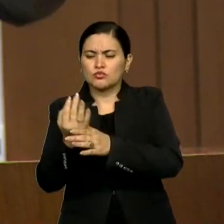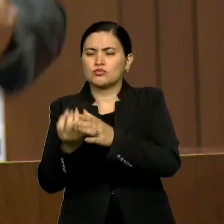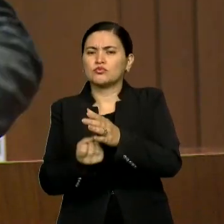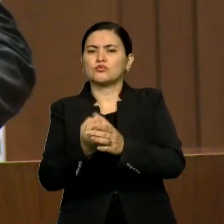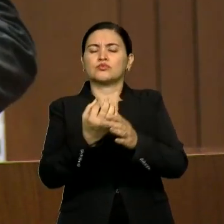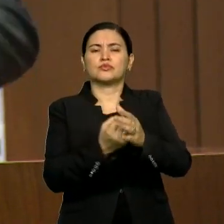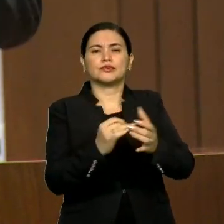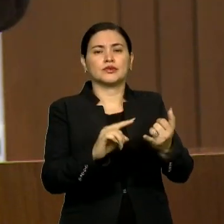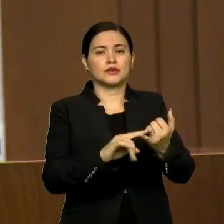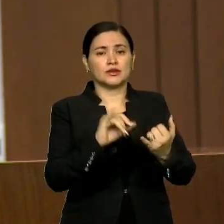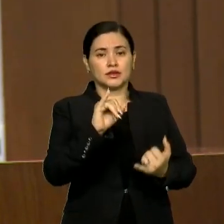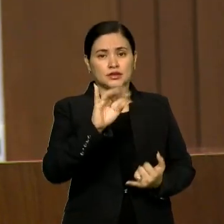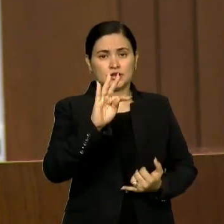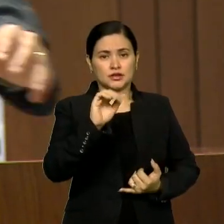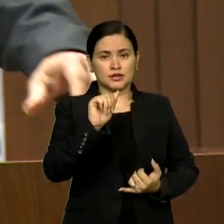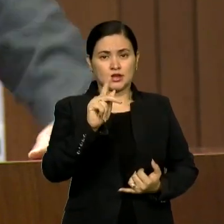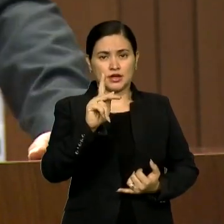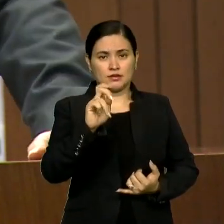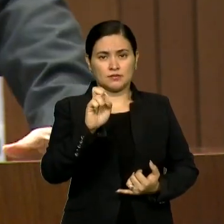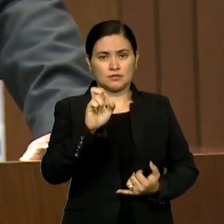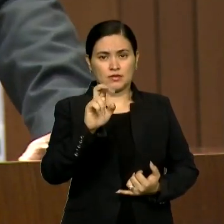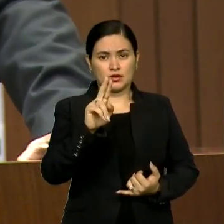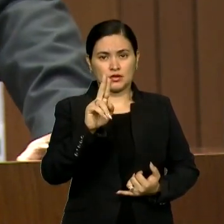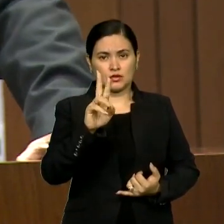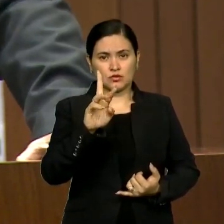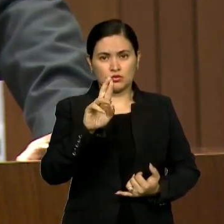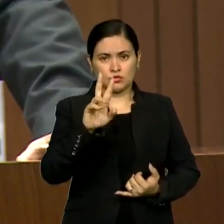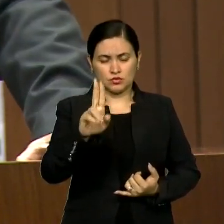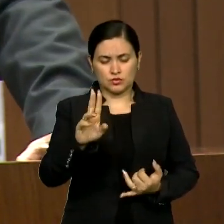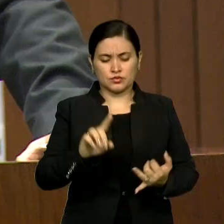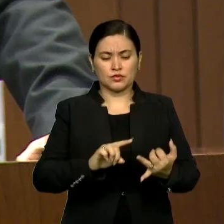que estão sendo fortemente desmatadas.